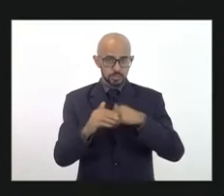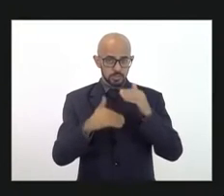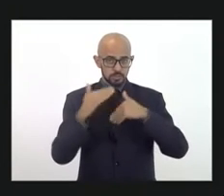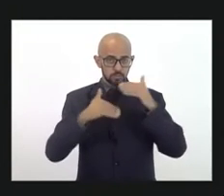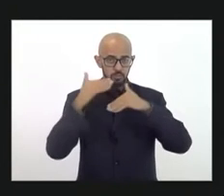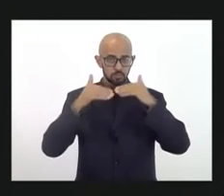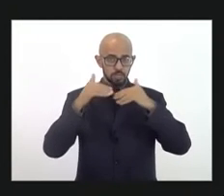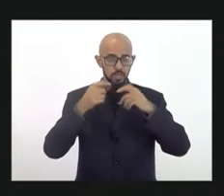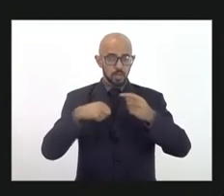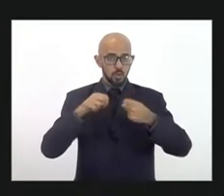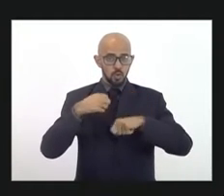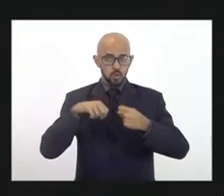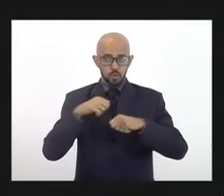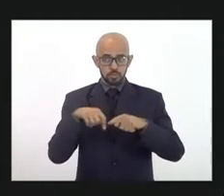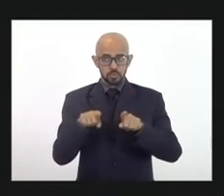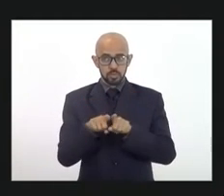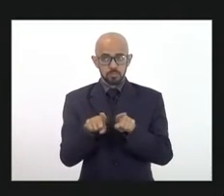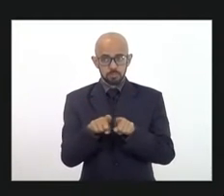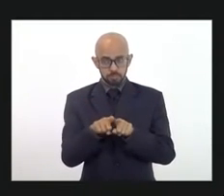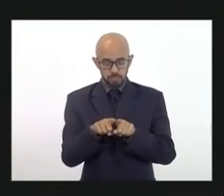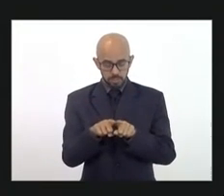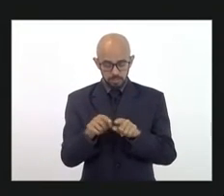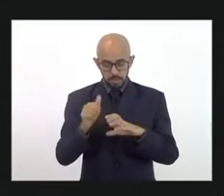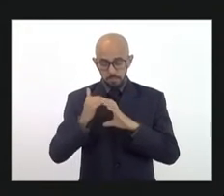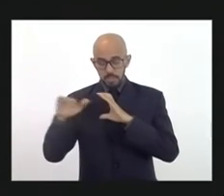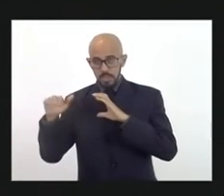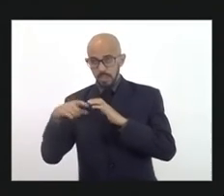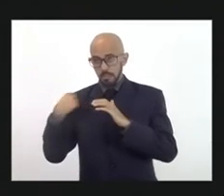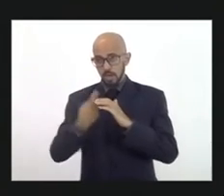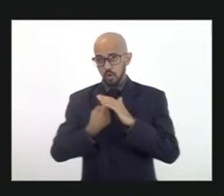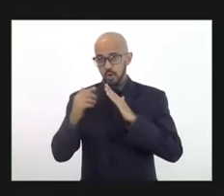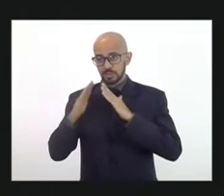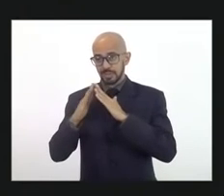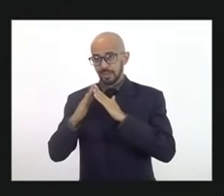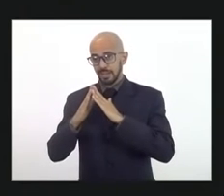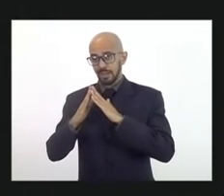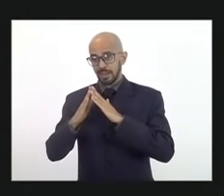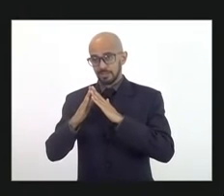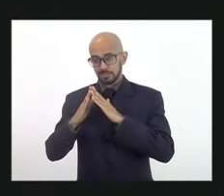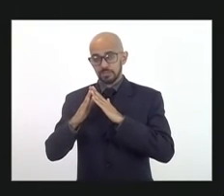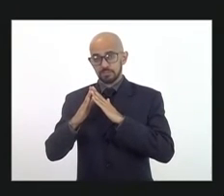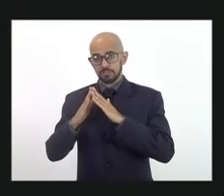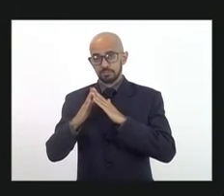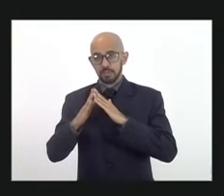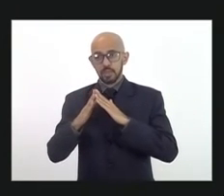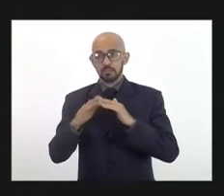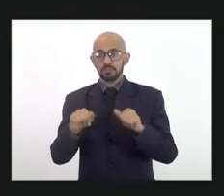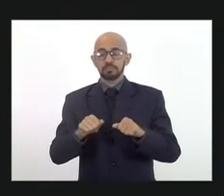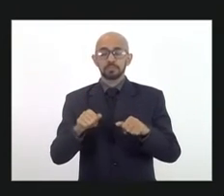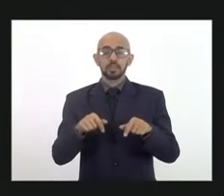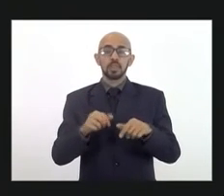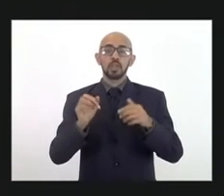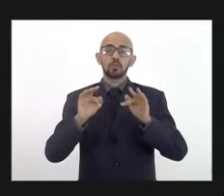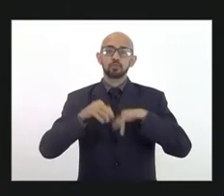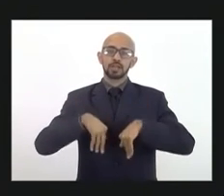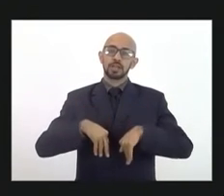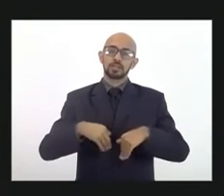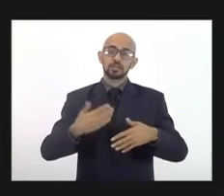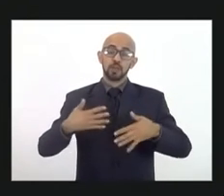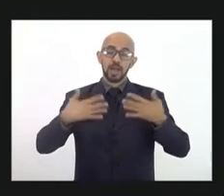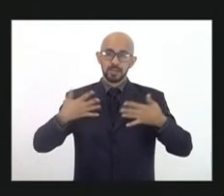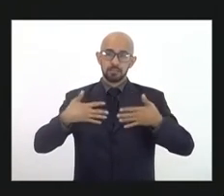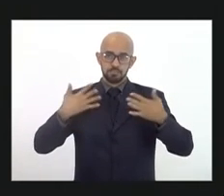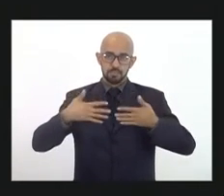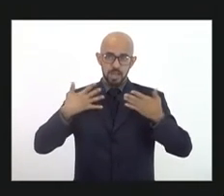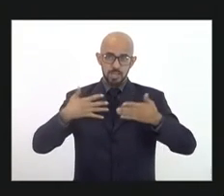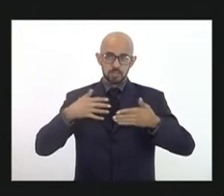Casa Civil, para mandar para a nossa Casa Legislativa. Enfim, encerro muito animado nessa nova missão,